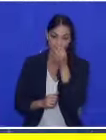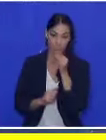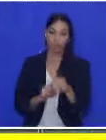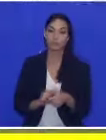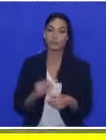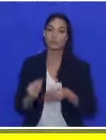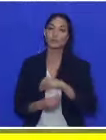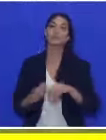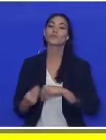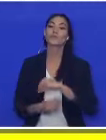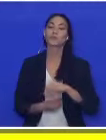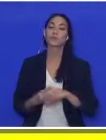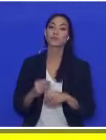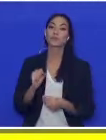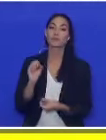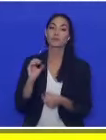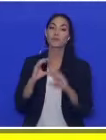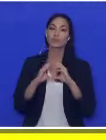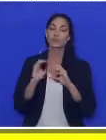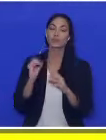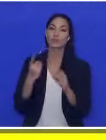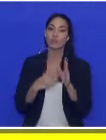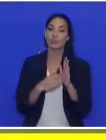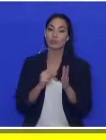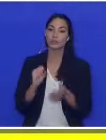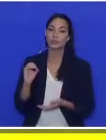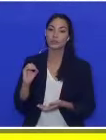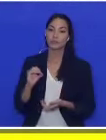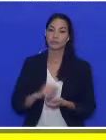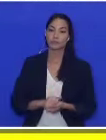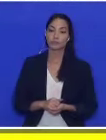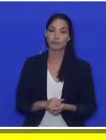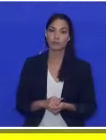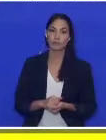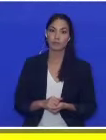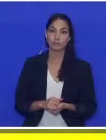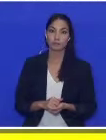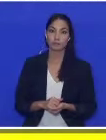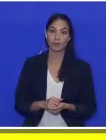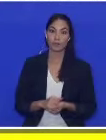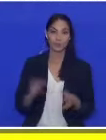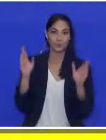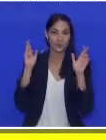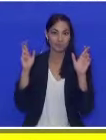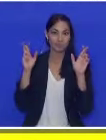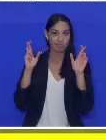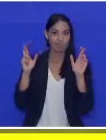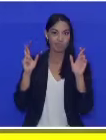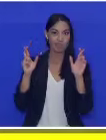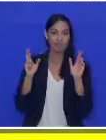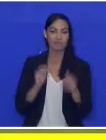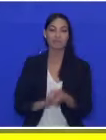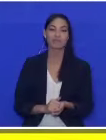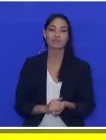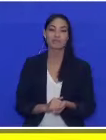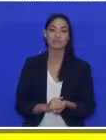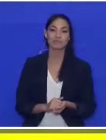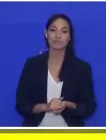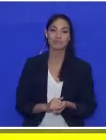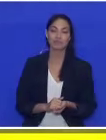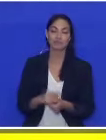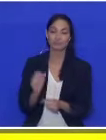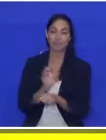Globo carregado, embaralhando 80 bolas numeradas de 01 a 80. Estamos na torcida, pode chamar que a sorte vem.